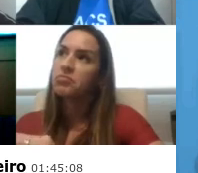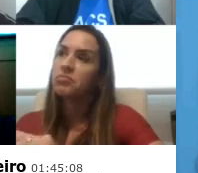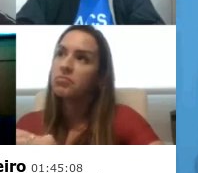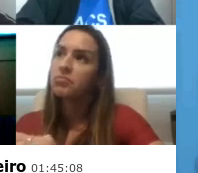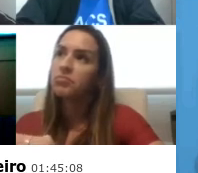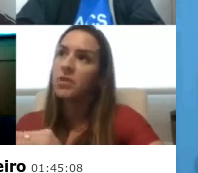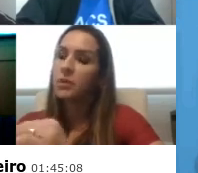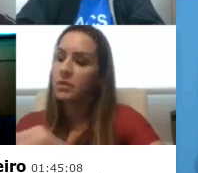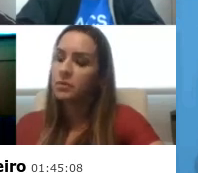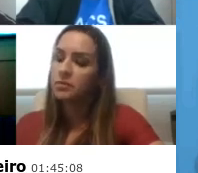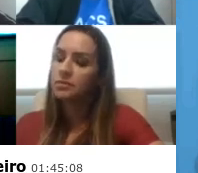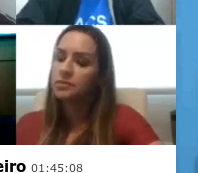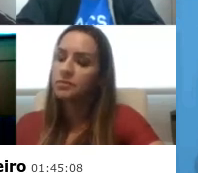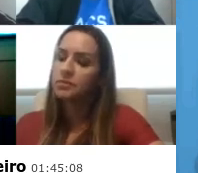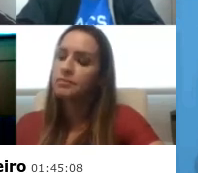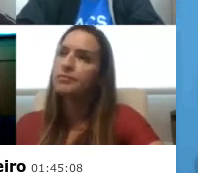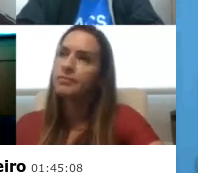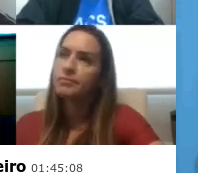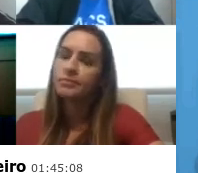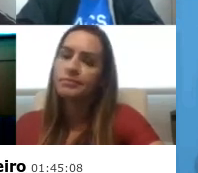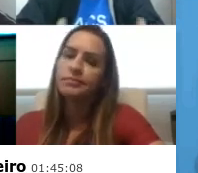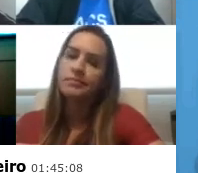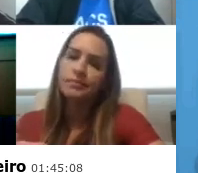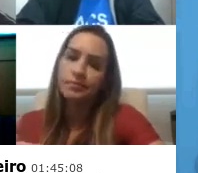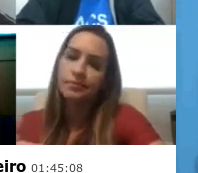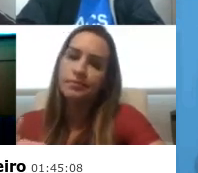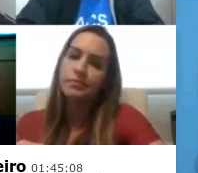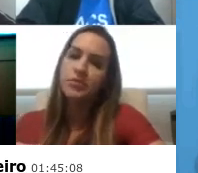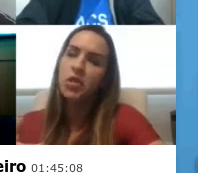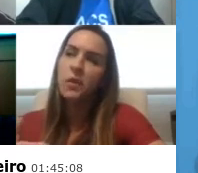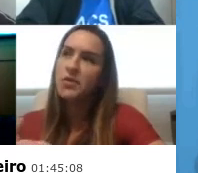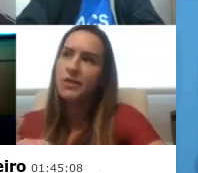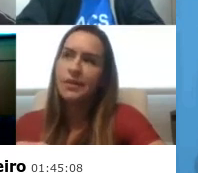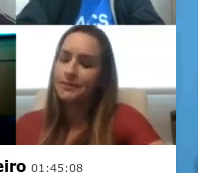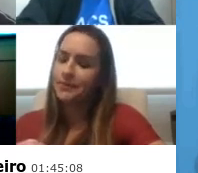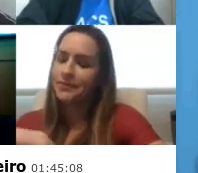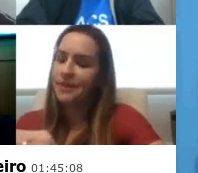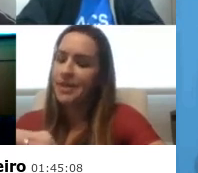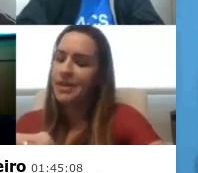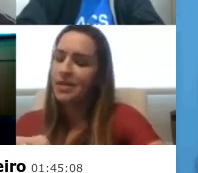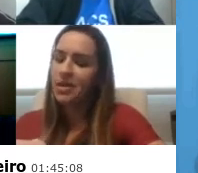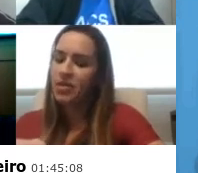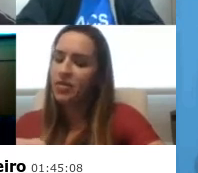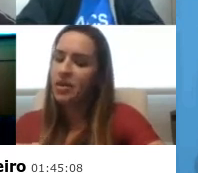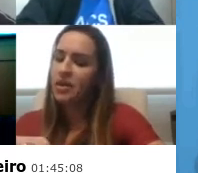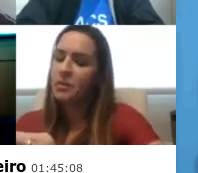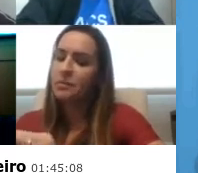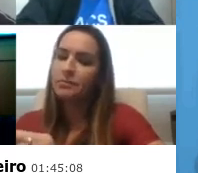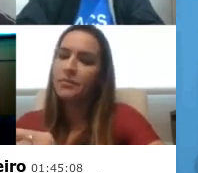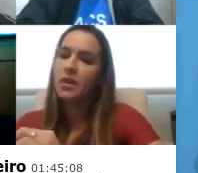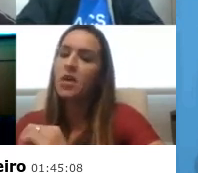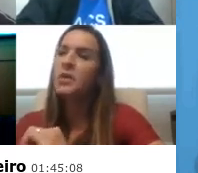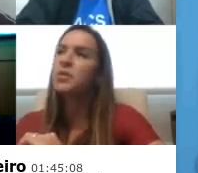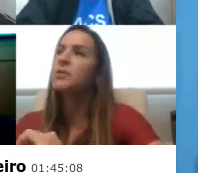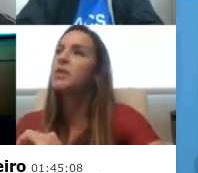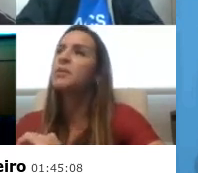as pessoas e infelizmente a gente sabe que a maioria da população usa o coletivo e dentro do